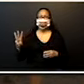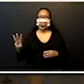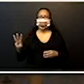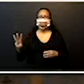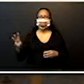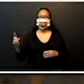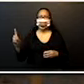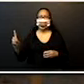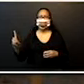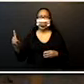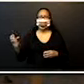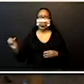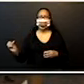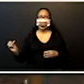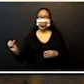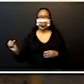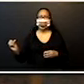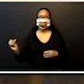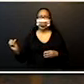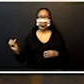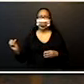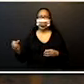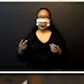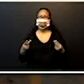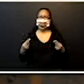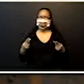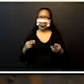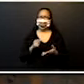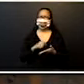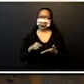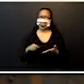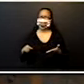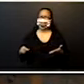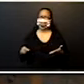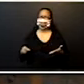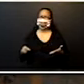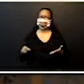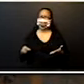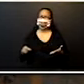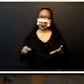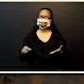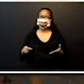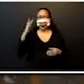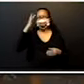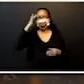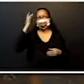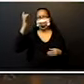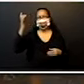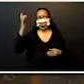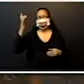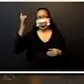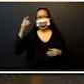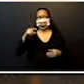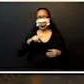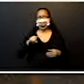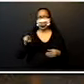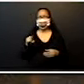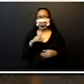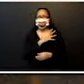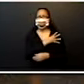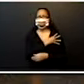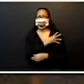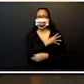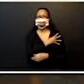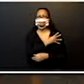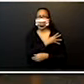3.316. Nossa, professora, como que escreve esse número grande? Facinho, quarto ano. Já fez